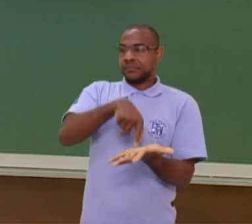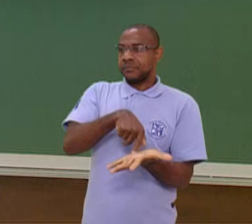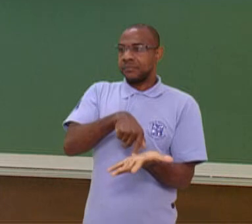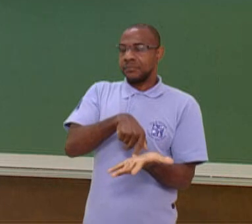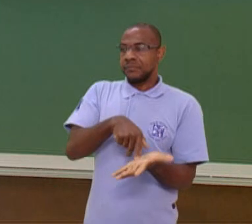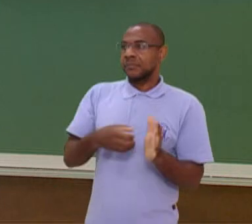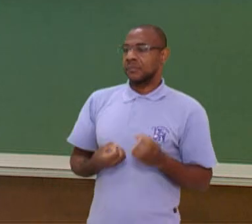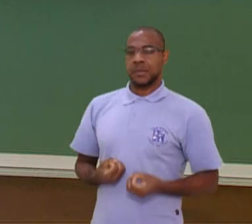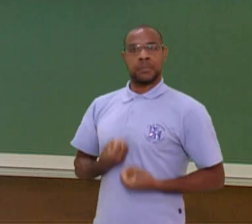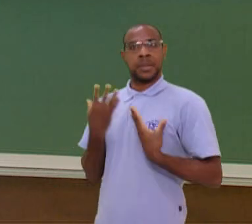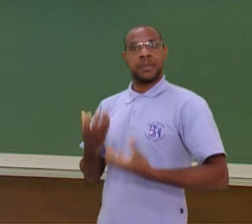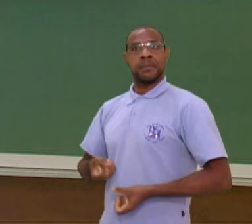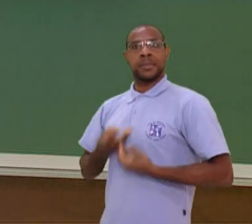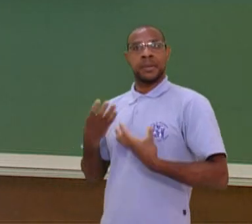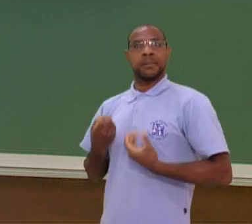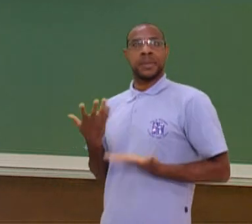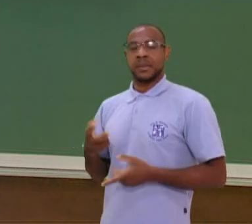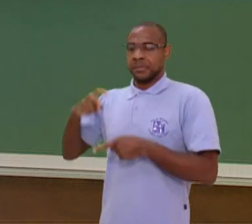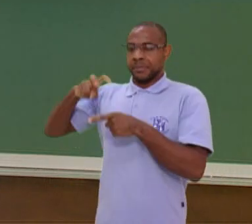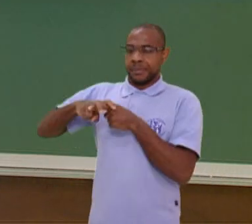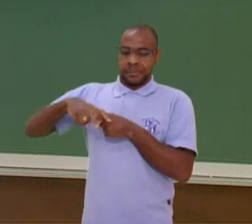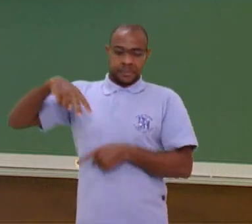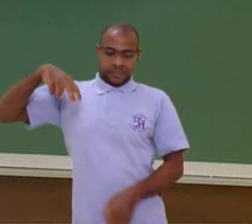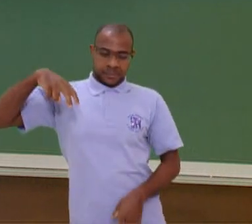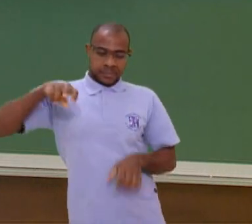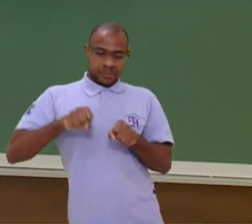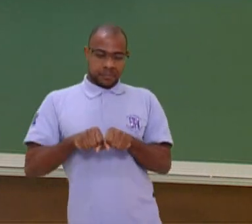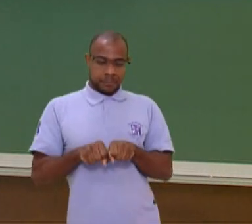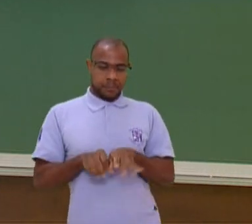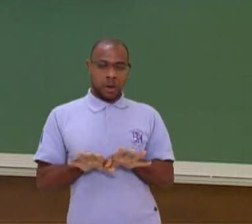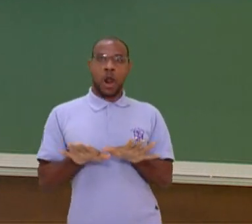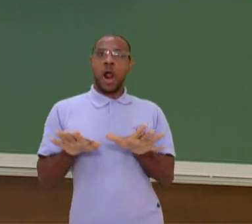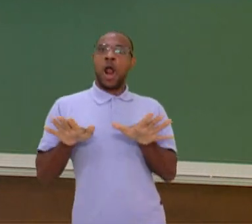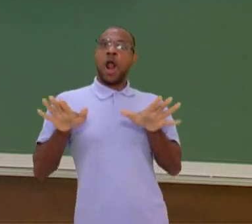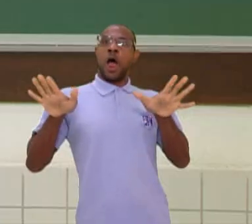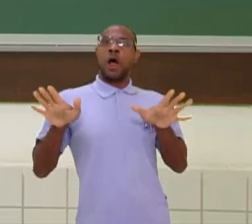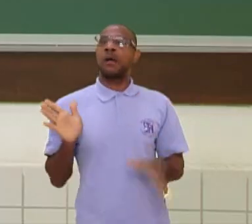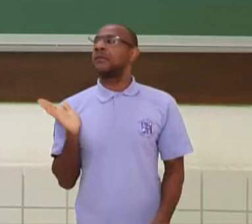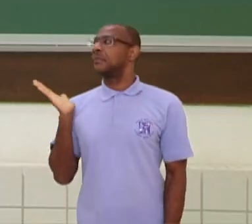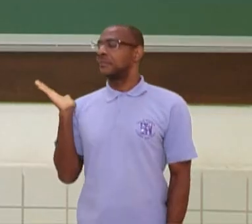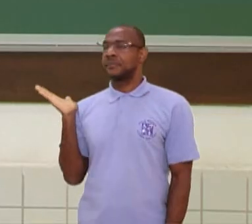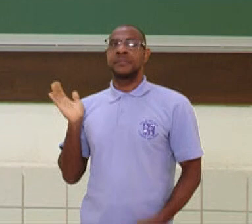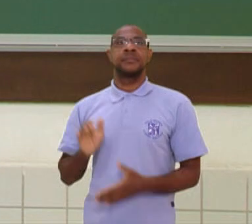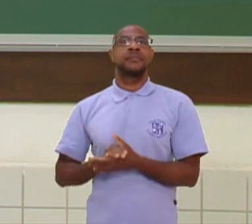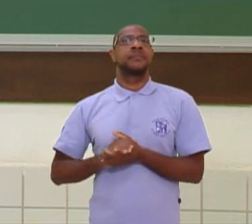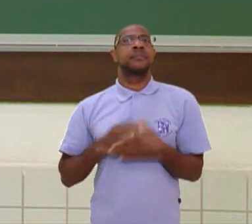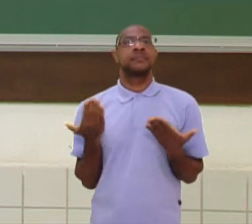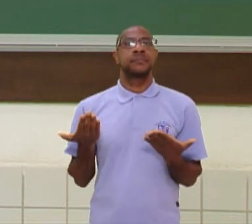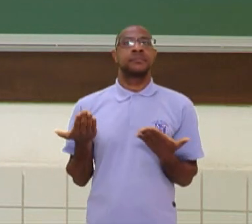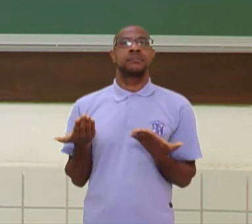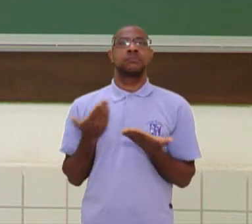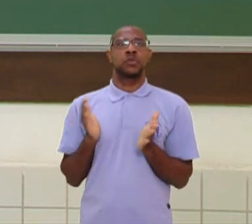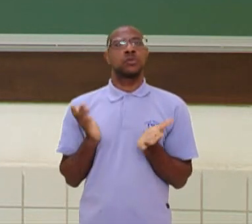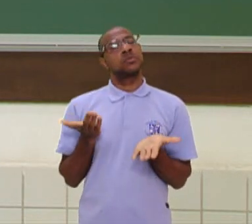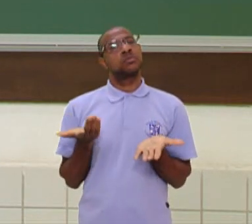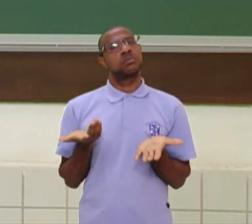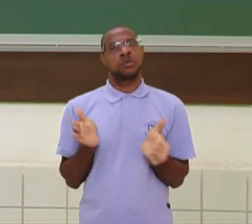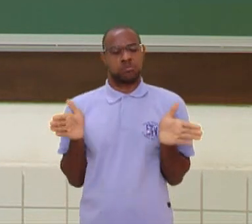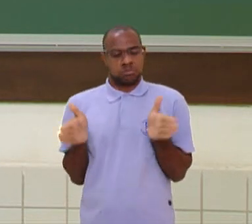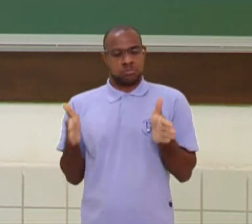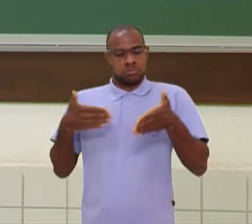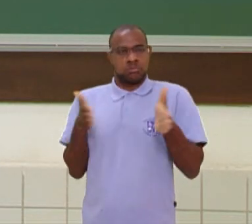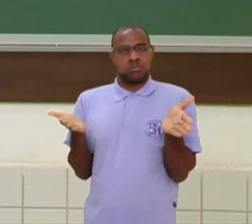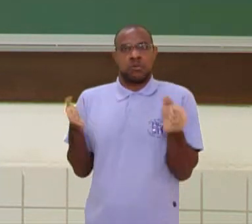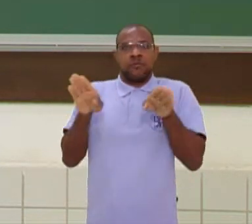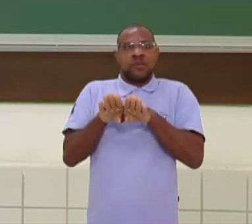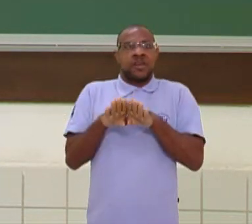ou musical, dependendo do contexto, estava se espalhando para as pessoas que estavam ali. Numa escala talvez fechada, vamos assim dizer,